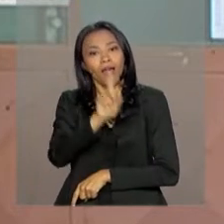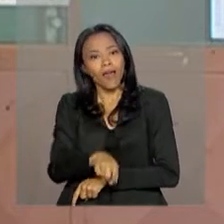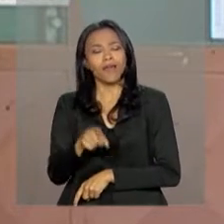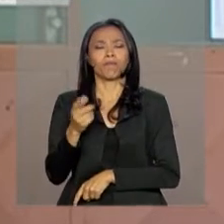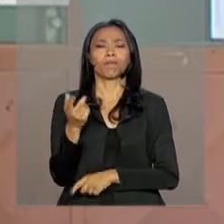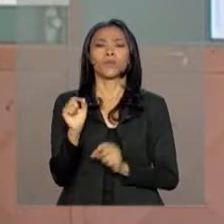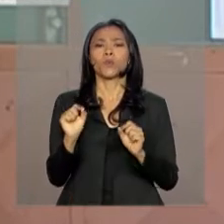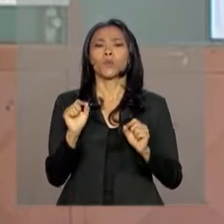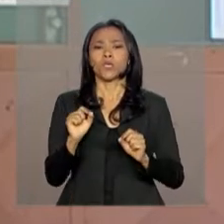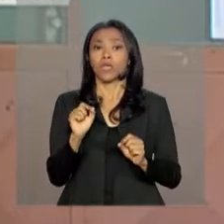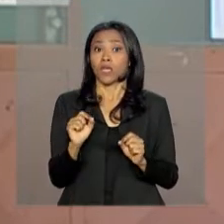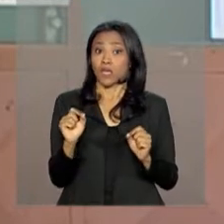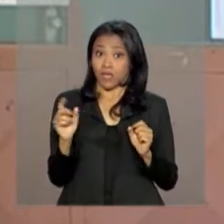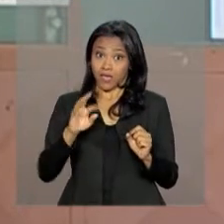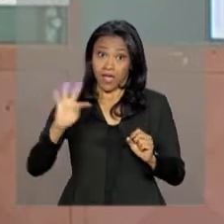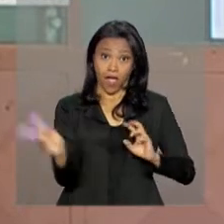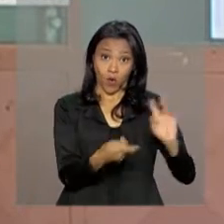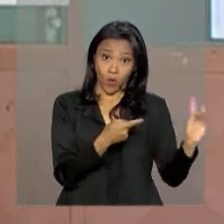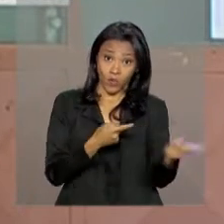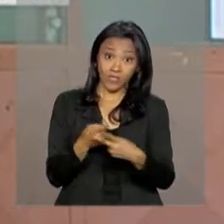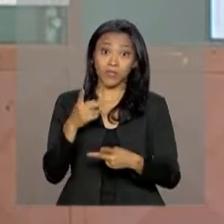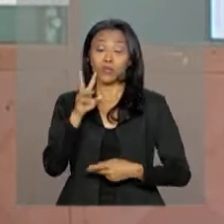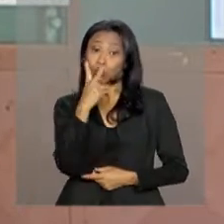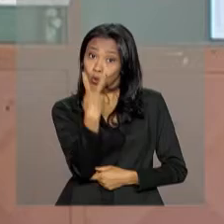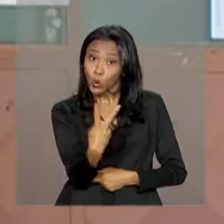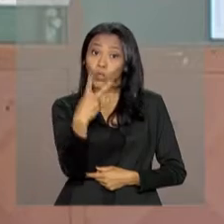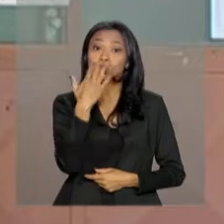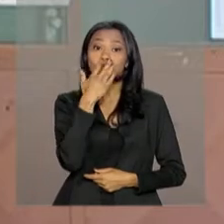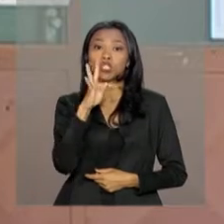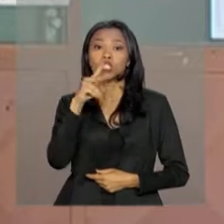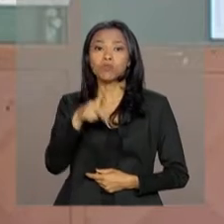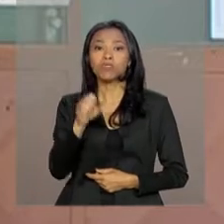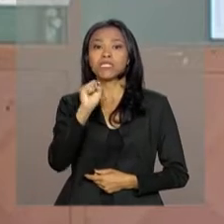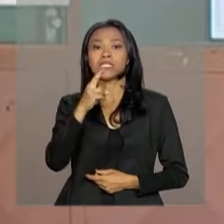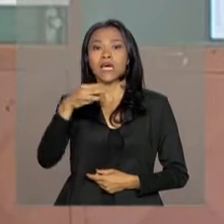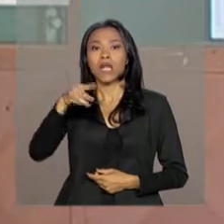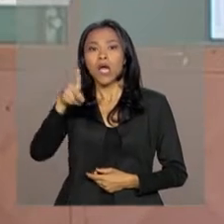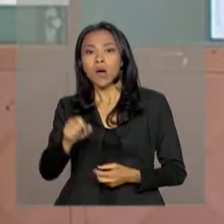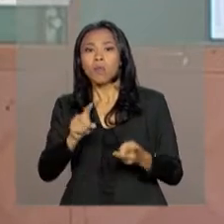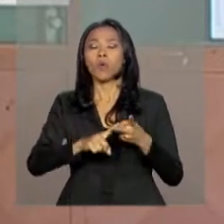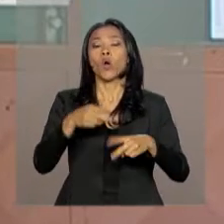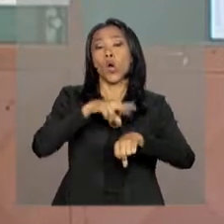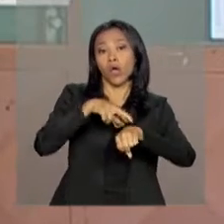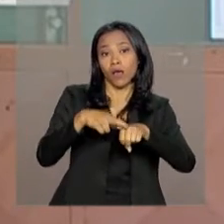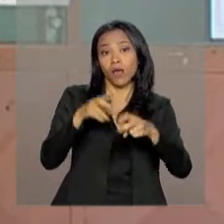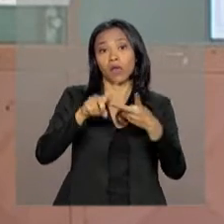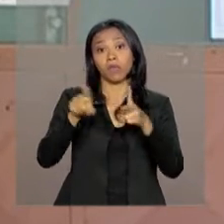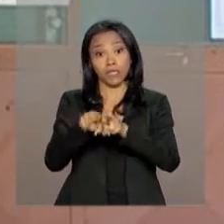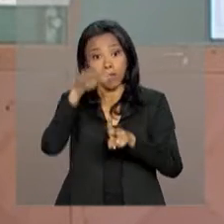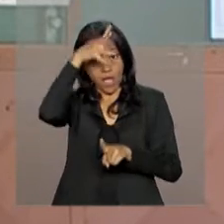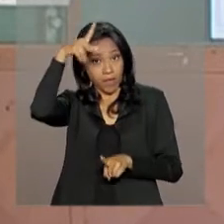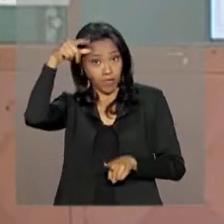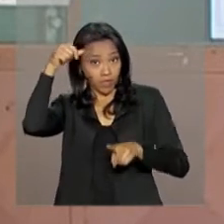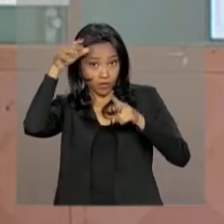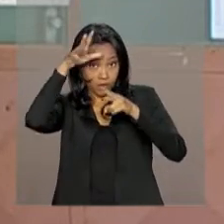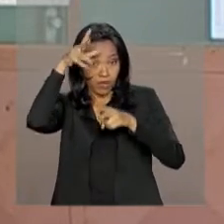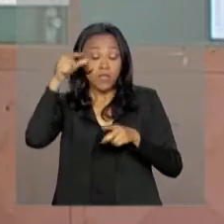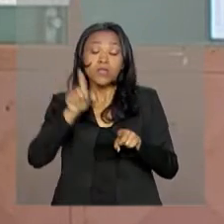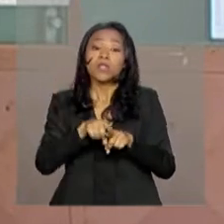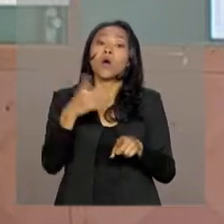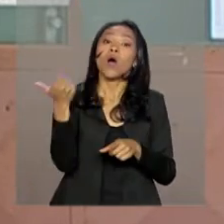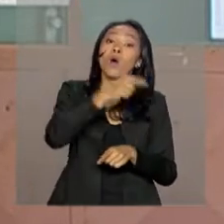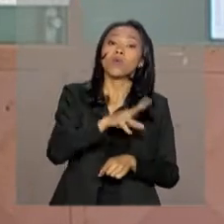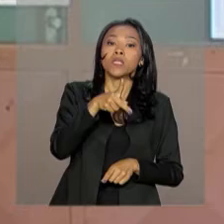pelo menos dois surtos de sarampo no brasil em roraima e no amazonas no caso da pólio